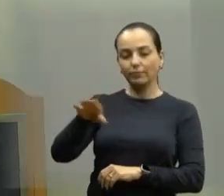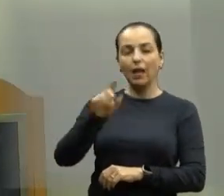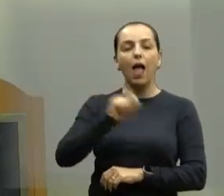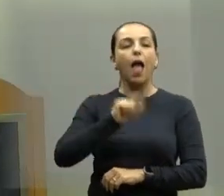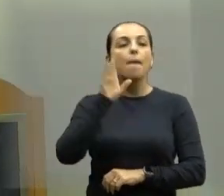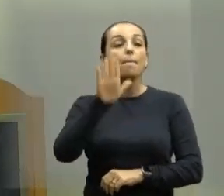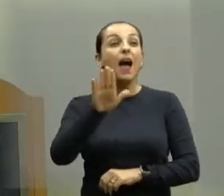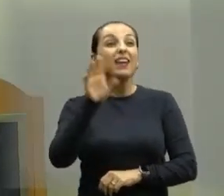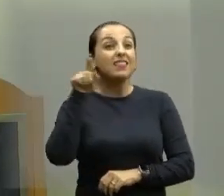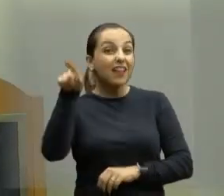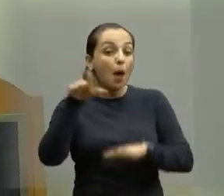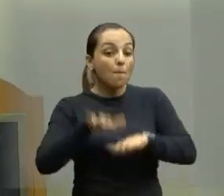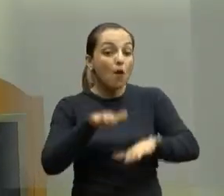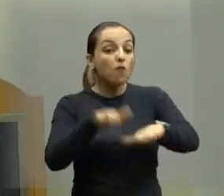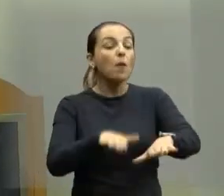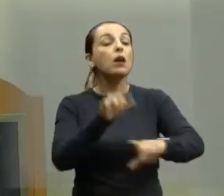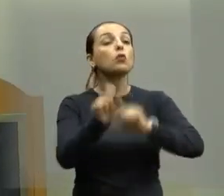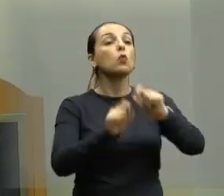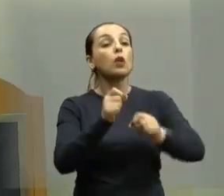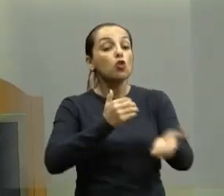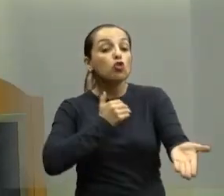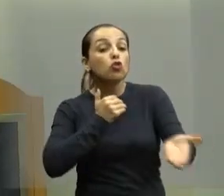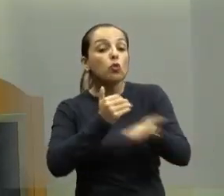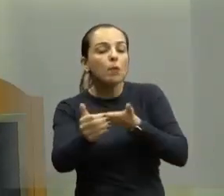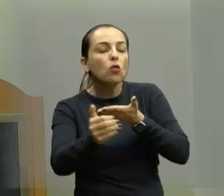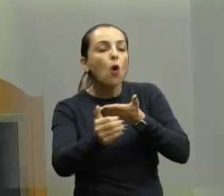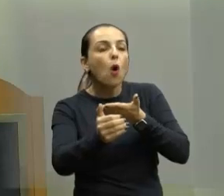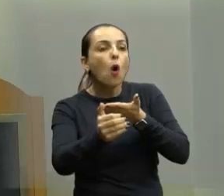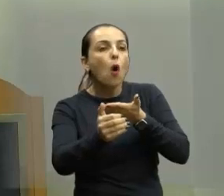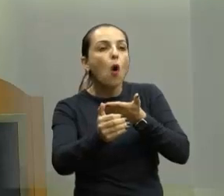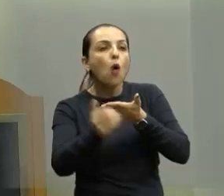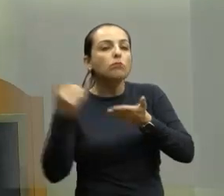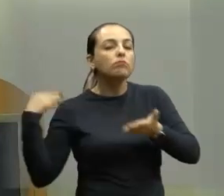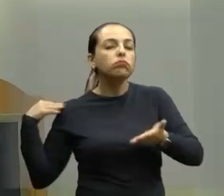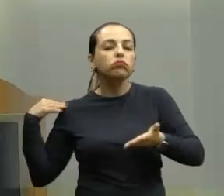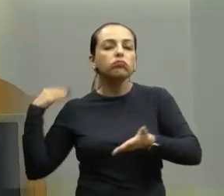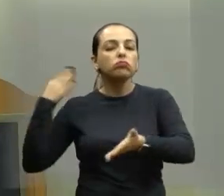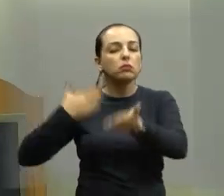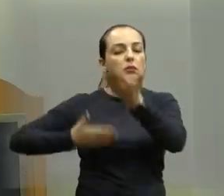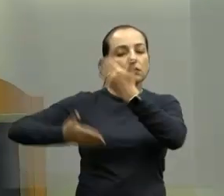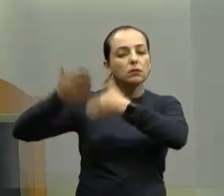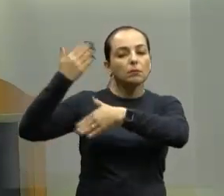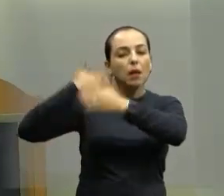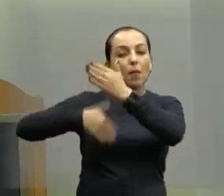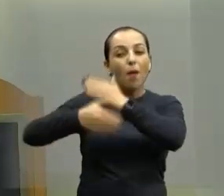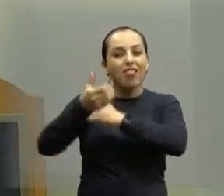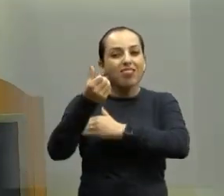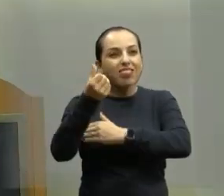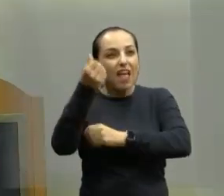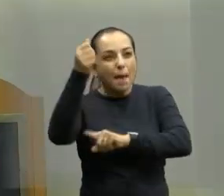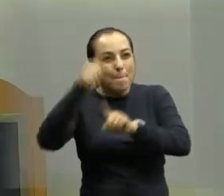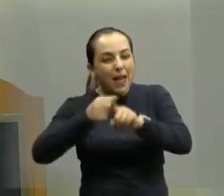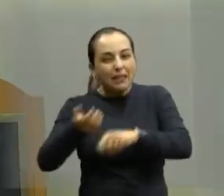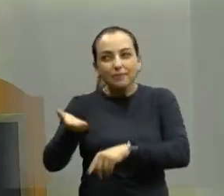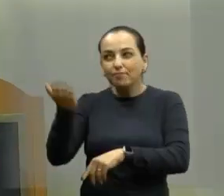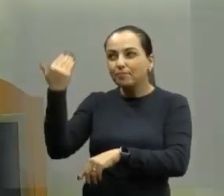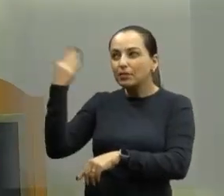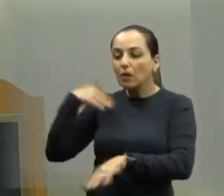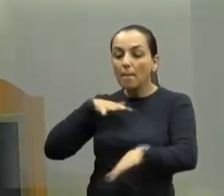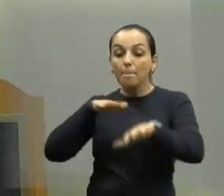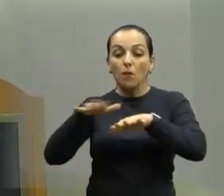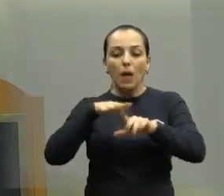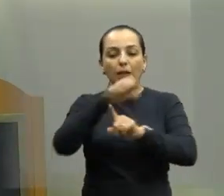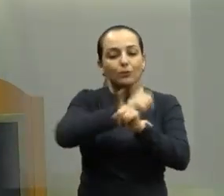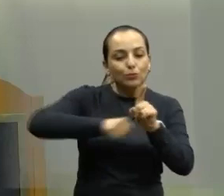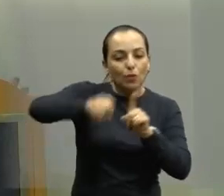só que na parada a verdade a parada ela já começou a construção há mais de seis meses atrás aonde o movimento social começa